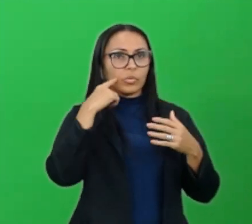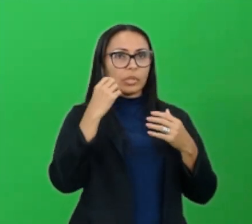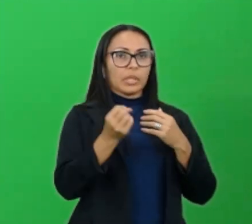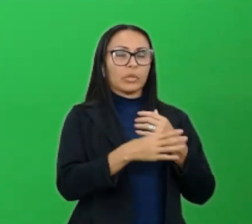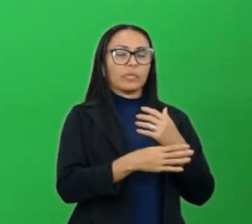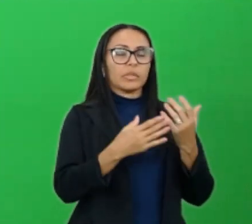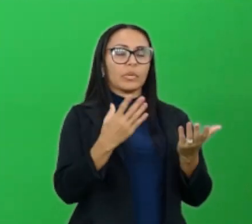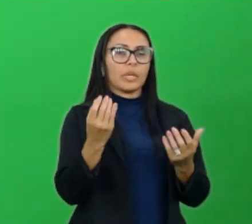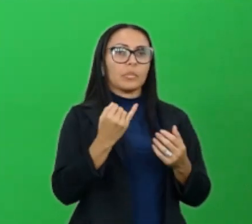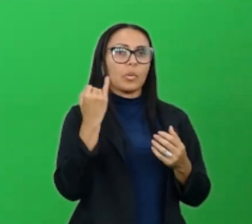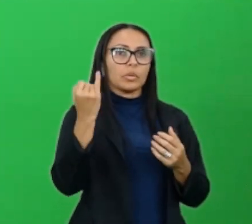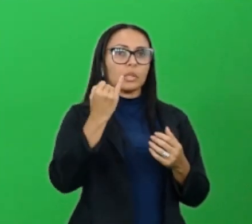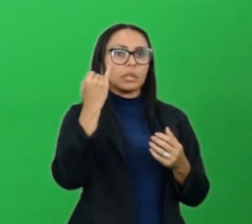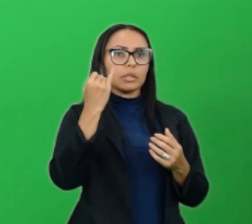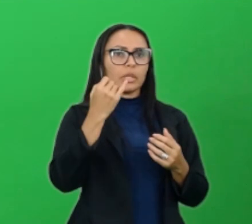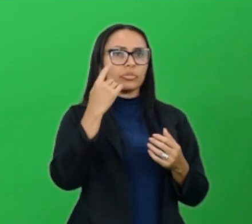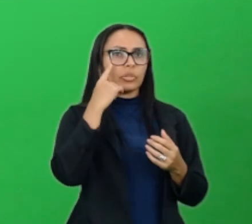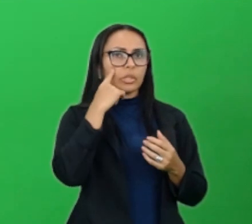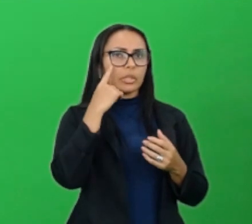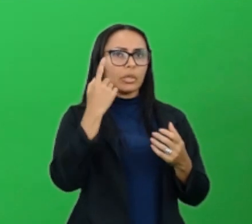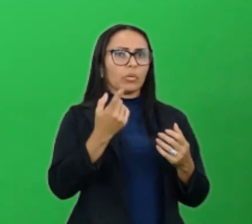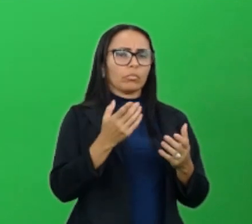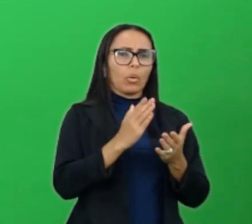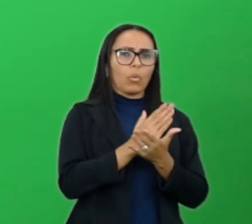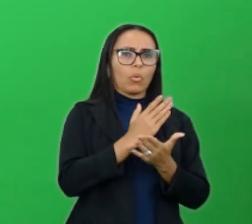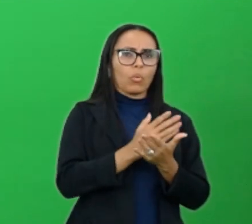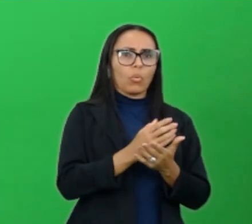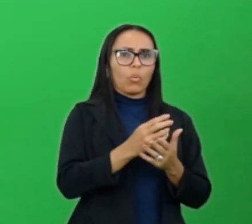consulte algumas referências, ou seja,